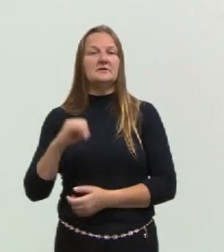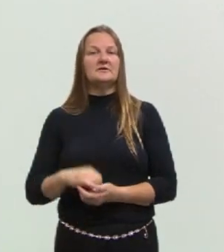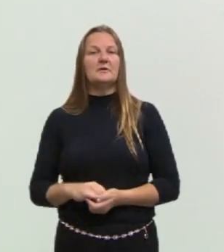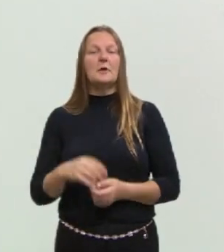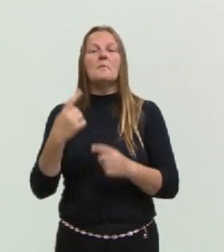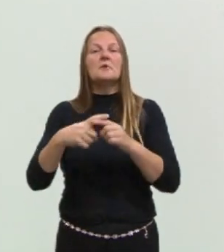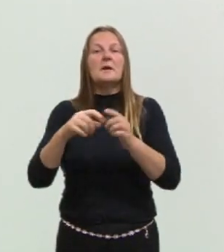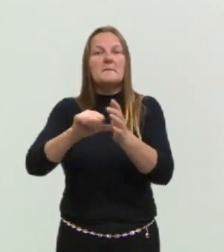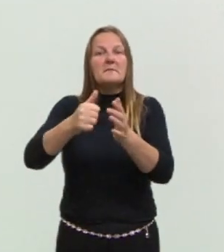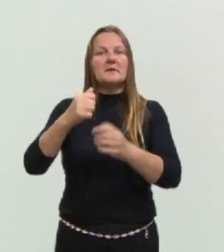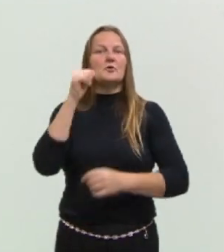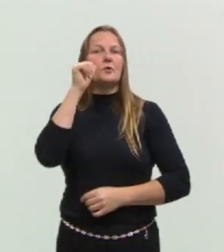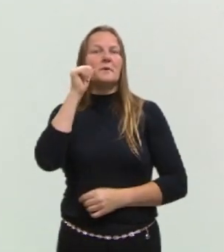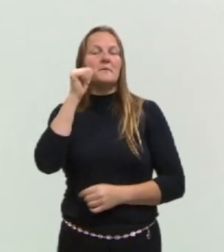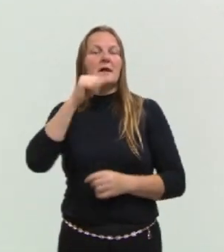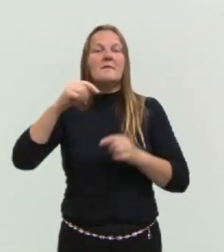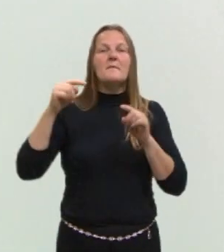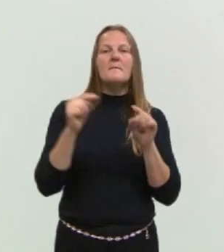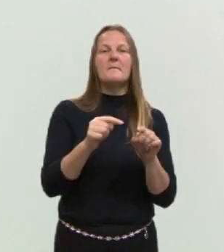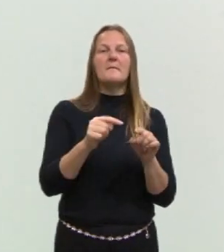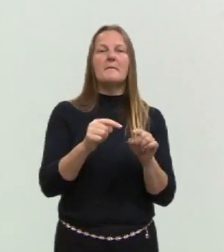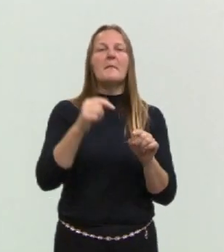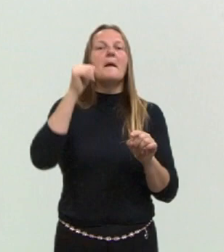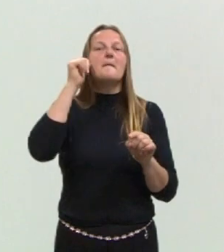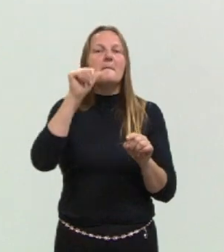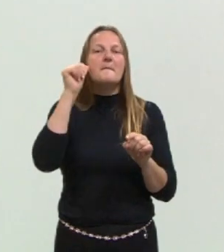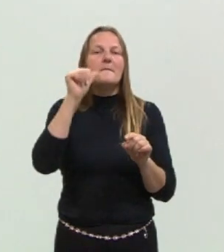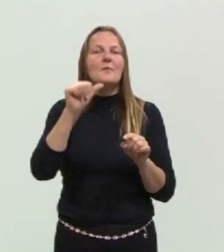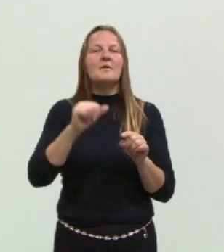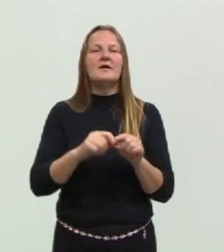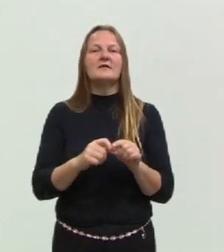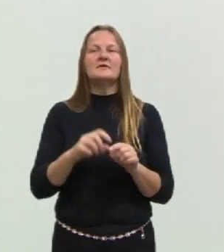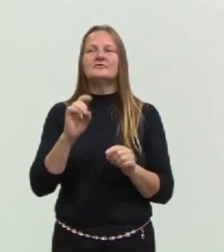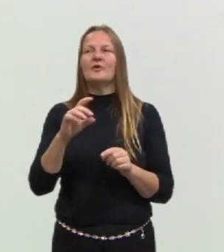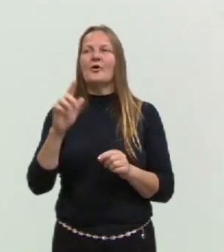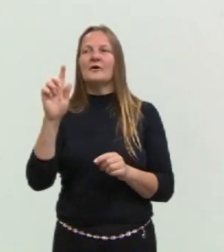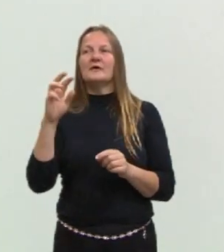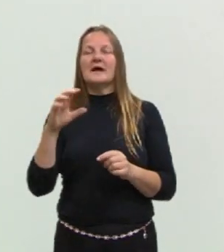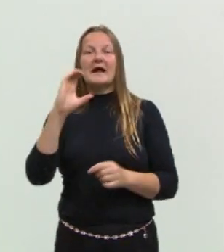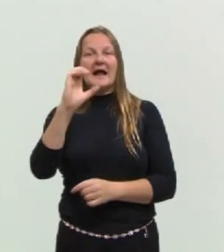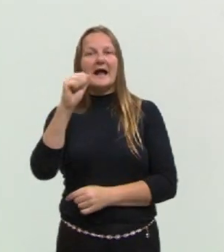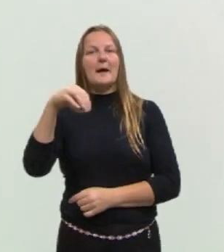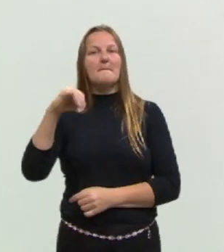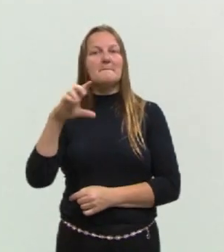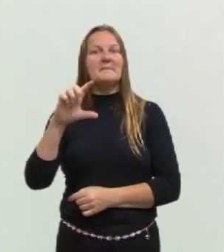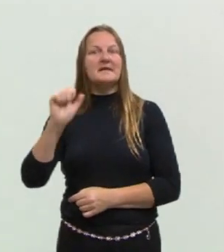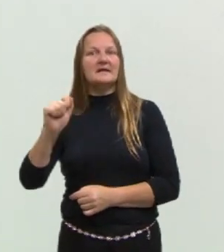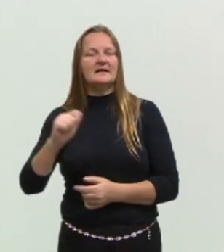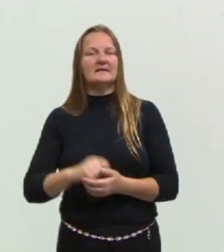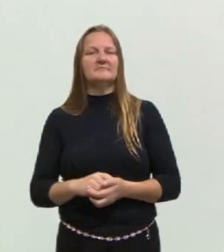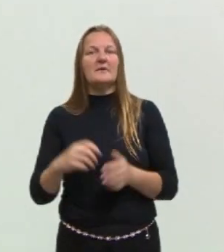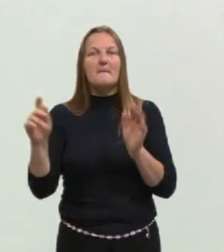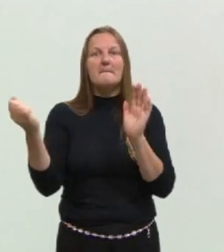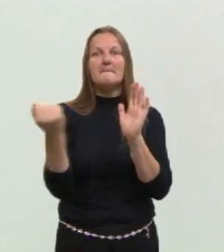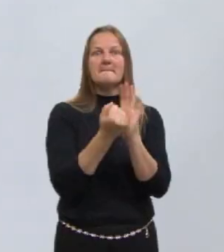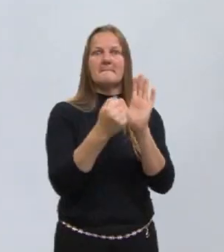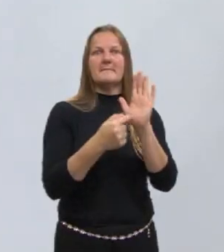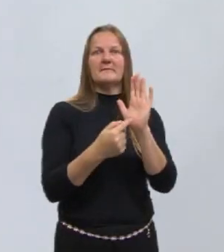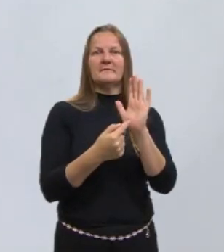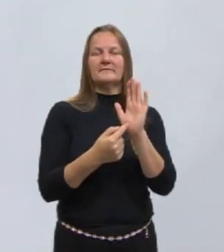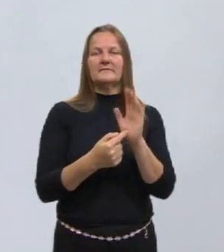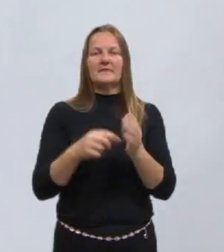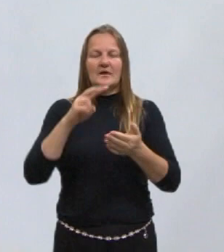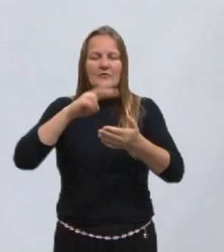quê? Para identificar que aquele artigo foi feito por uma mulher. Né? E não a Grandini, mas sim a Camila Grandini. Para entender isso é muito importante. Quando a gente